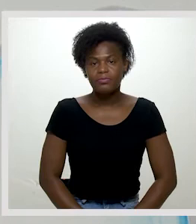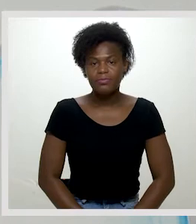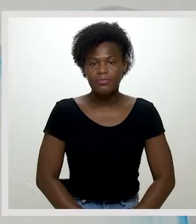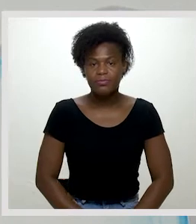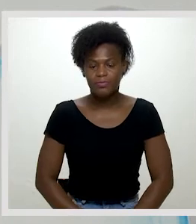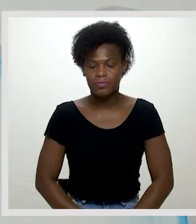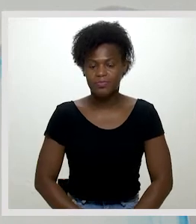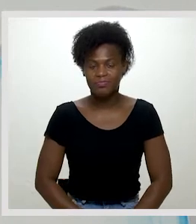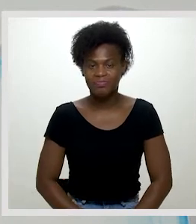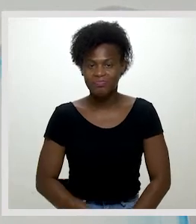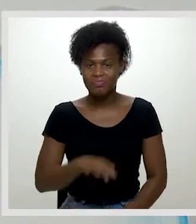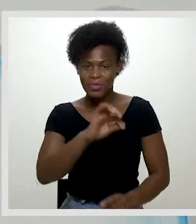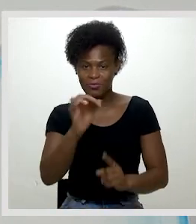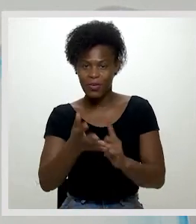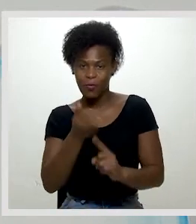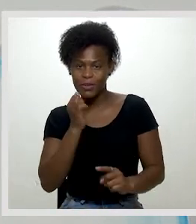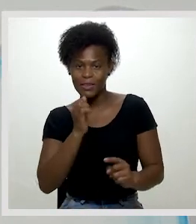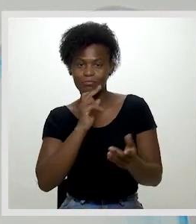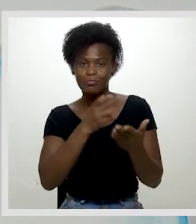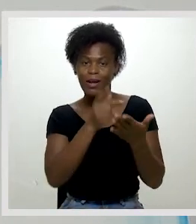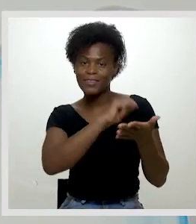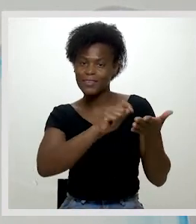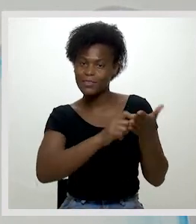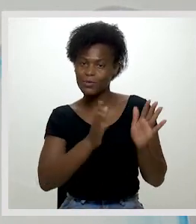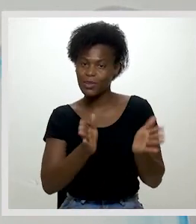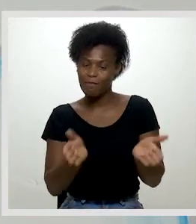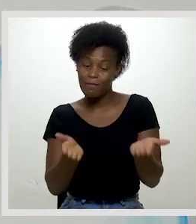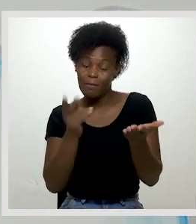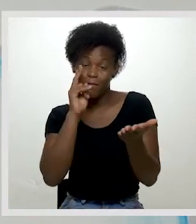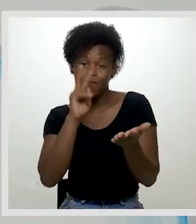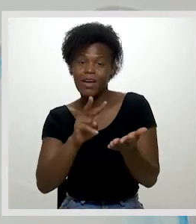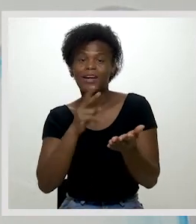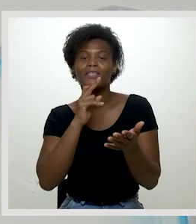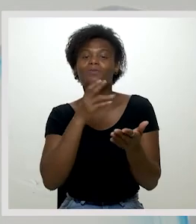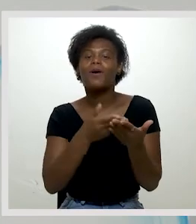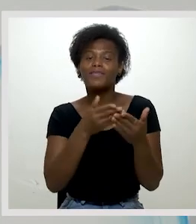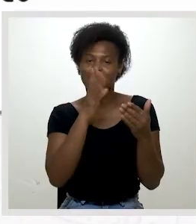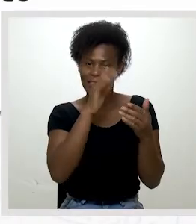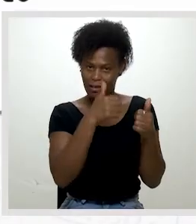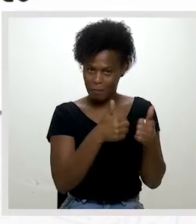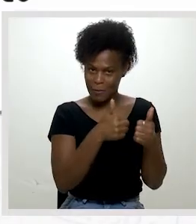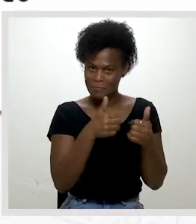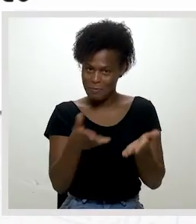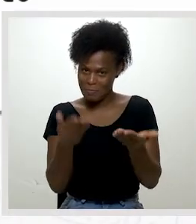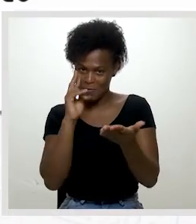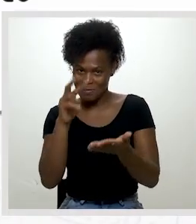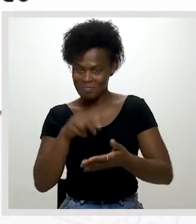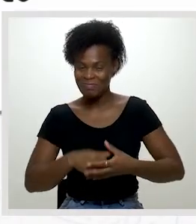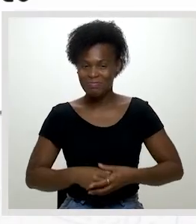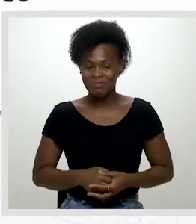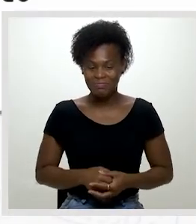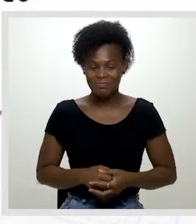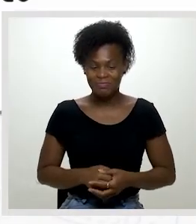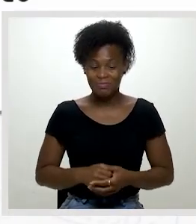Então, conseguiram resolver o exercício? Vamos lá ver então as respostas estão corretas. Vamos lá. No